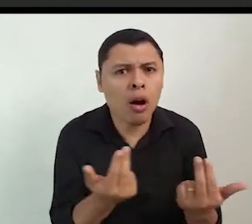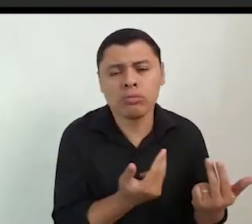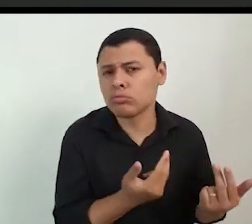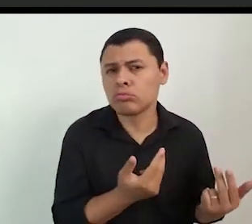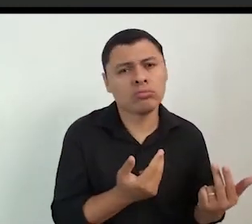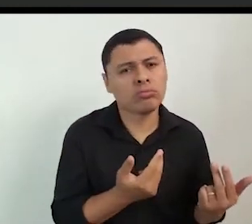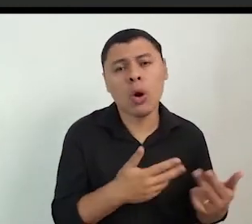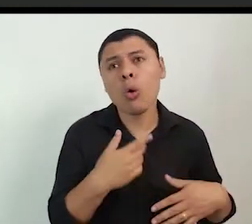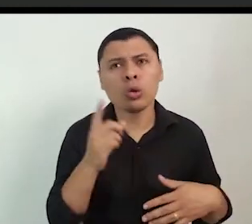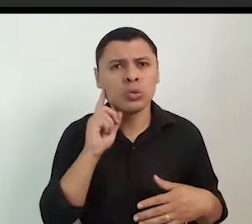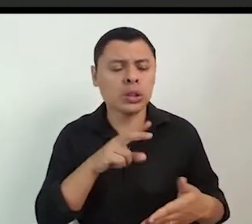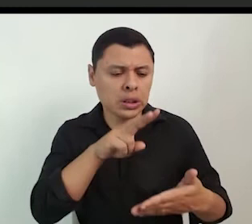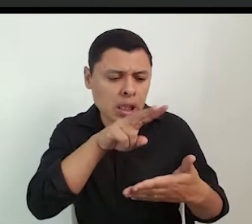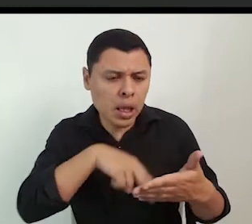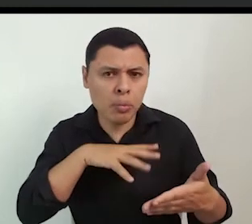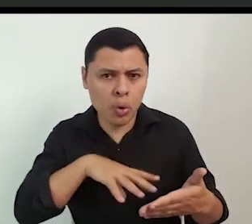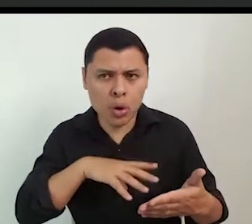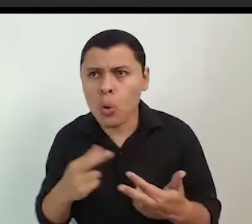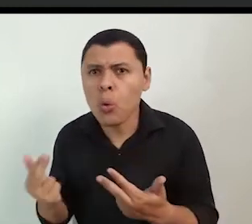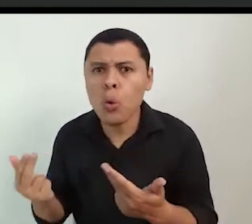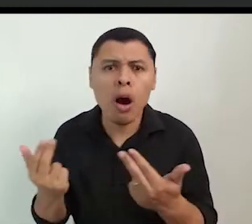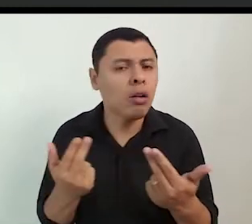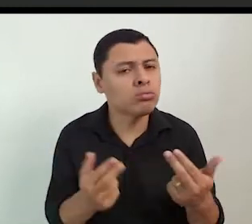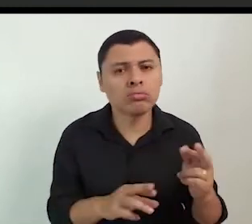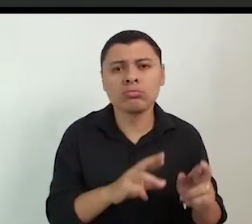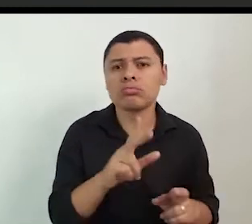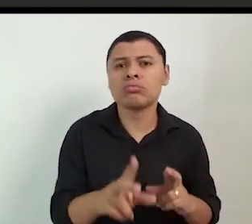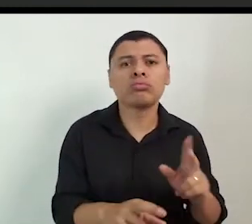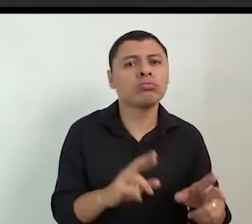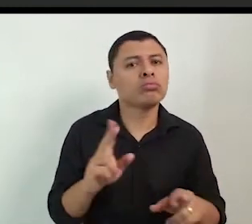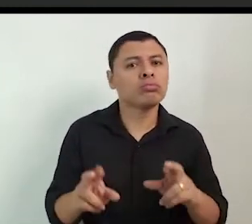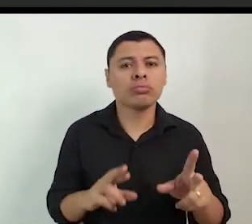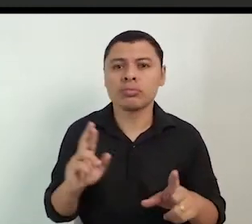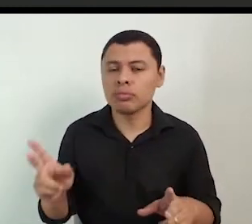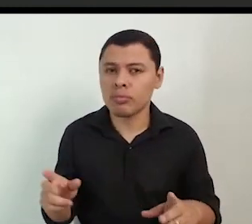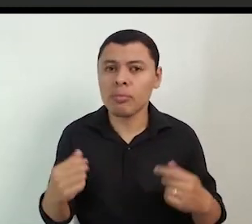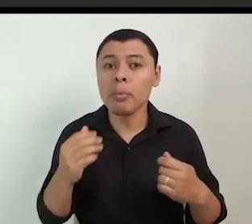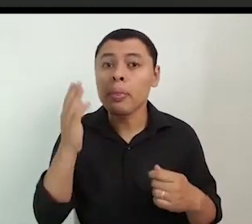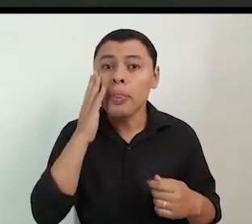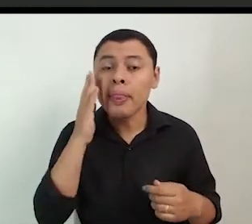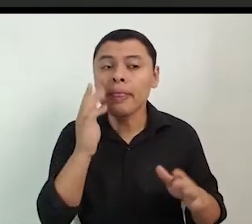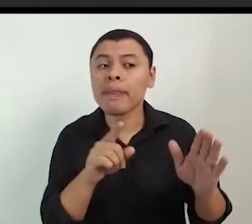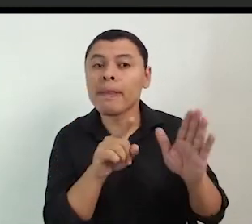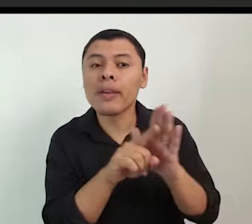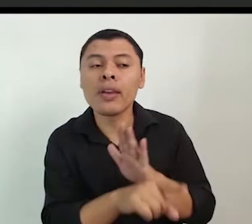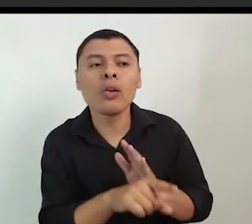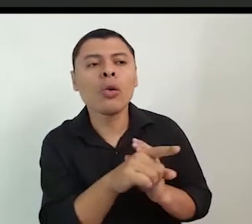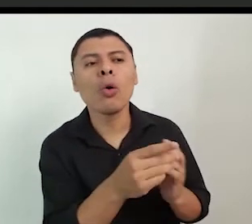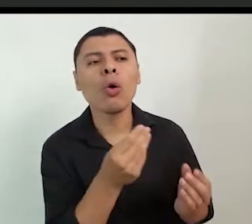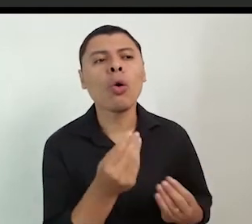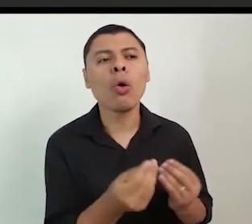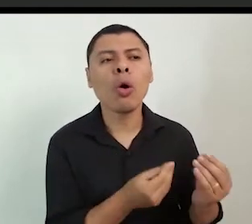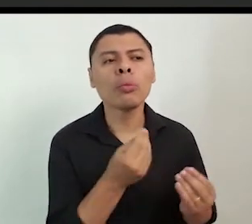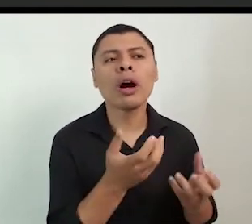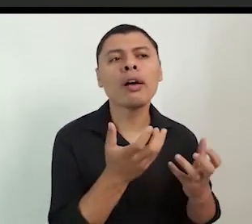língua portuguesa. Então, a gente tem que saber essas diferenças e a gente tem que perguntar como a pessoa ela quer